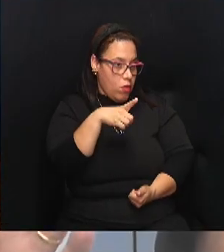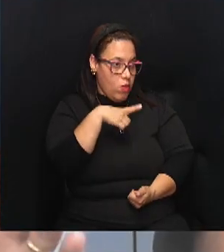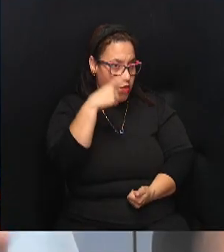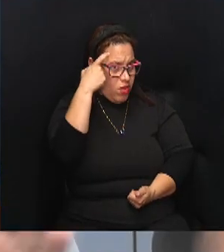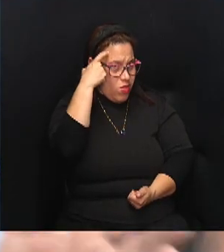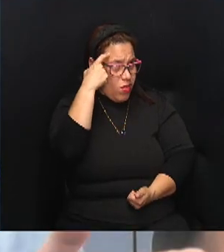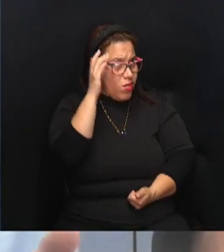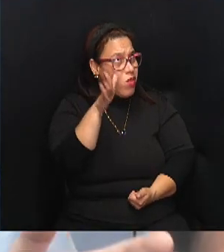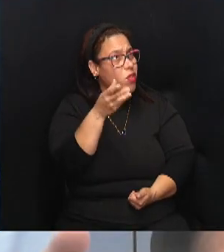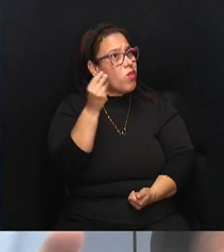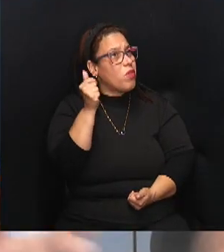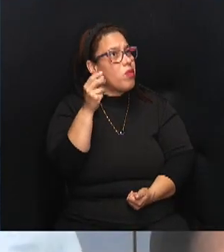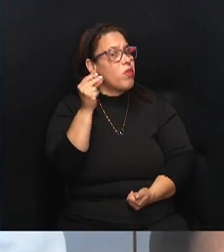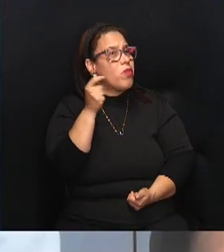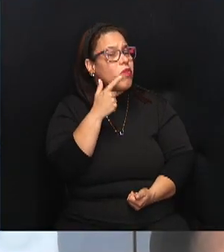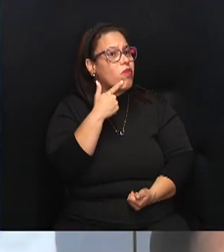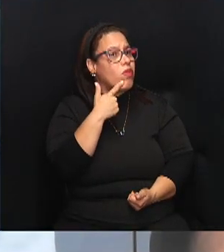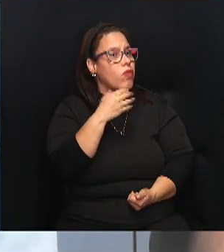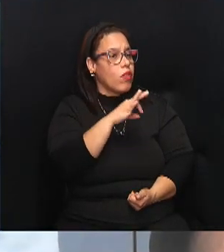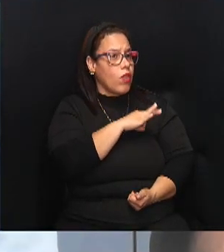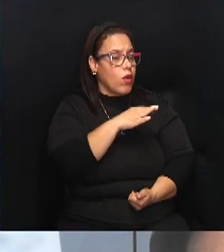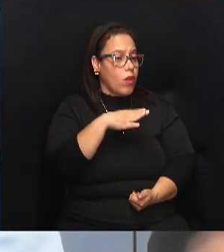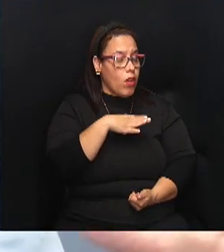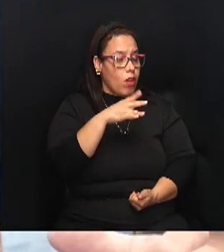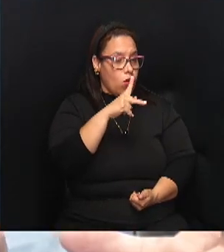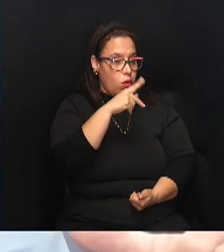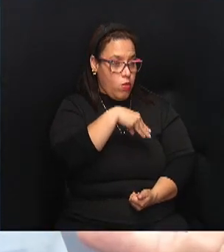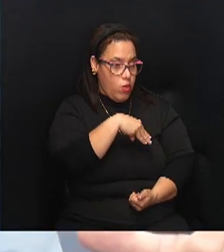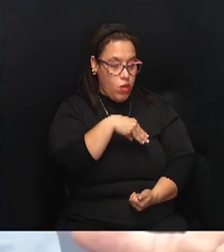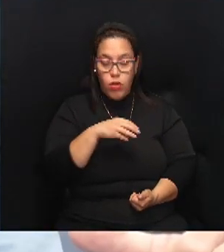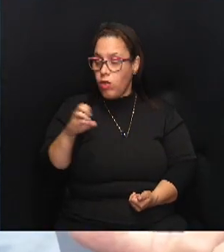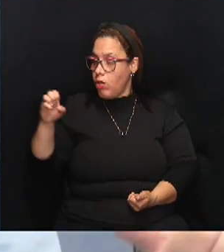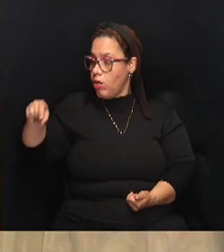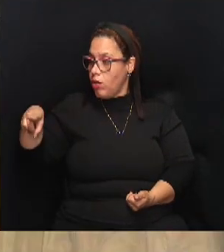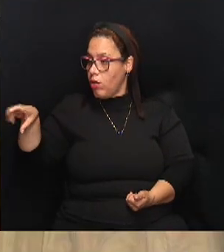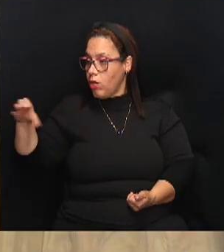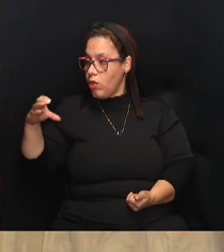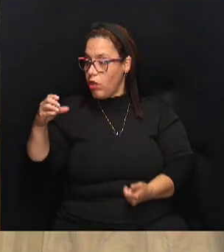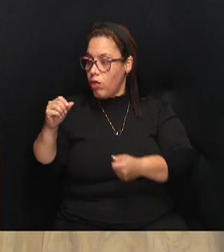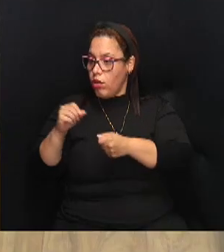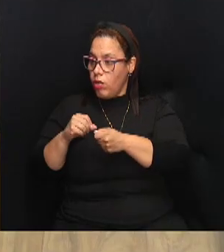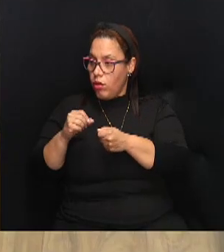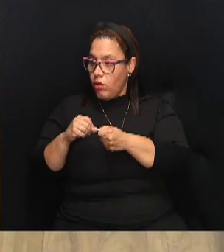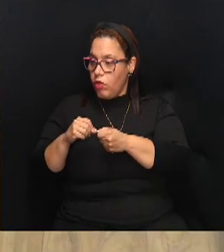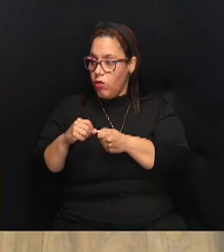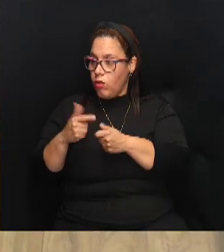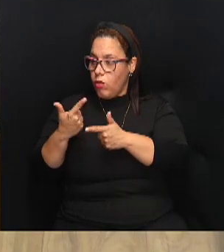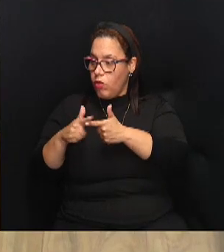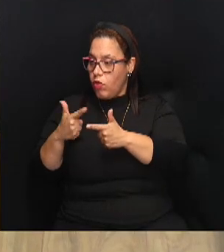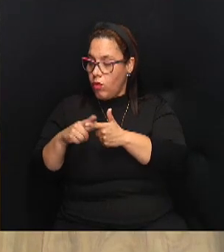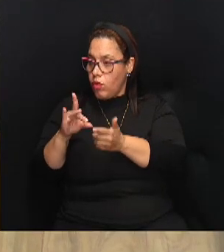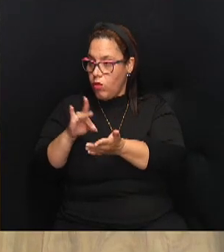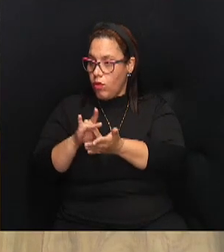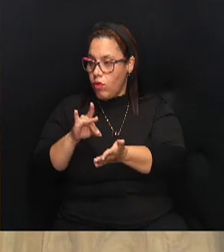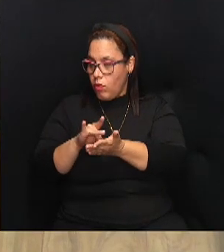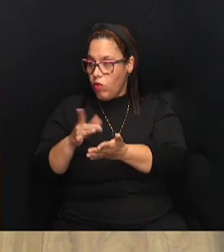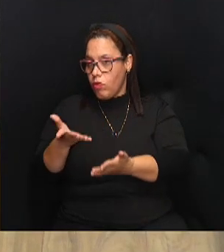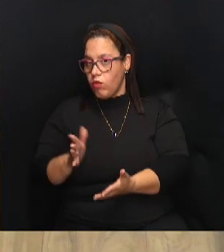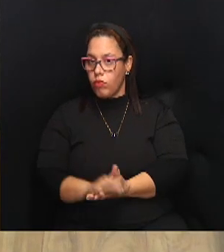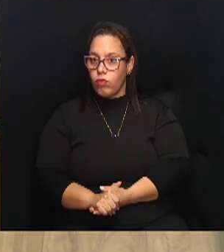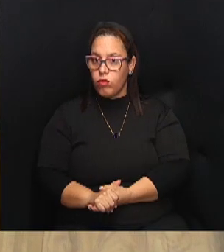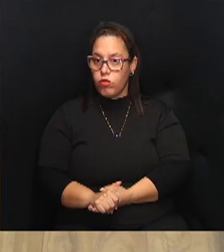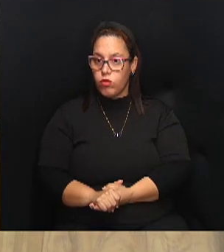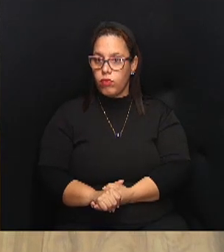cabeça até já existia, mas hoje é com a guarda, não com a PM, né? Que a INDEC a PM faz, mas só que a gente tem um problema de efetivo. Né? Então a gente